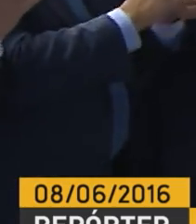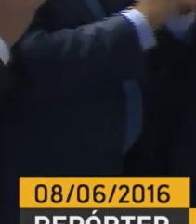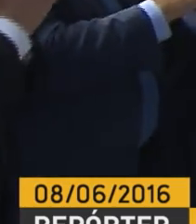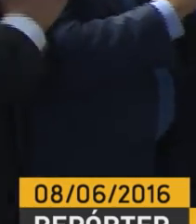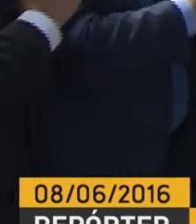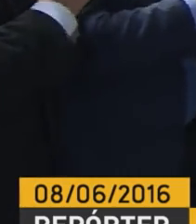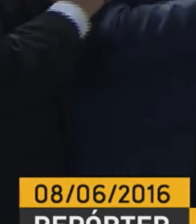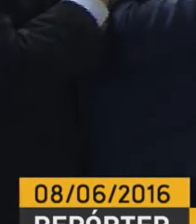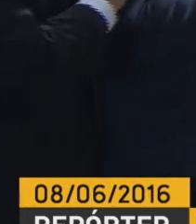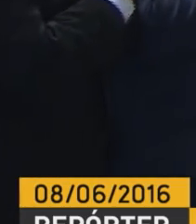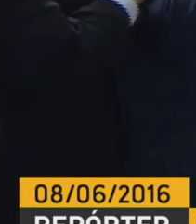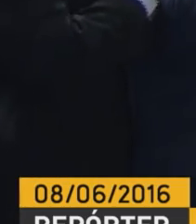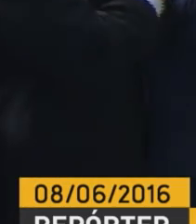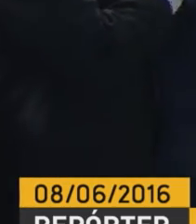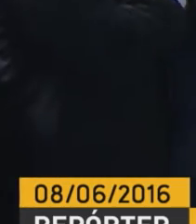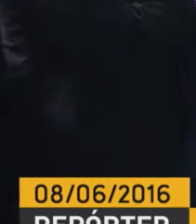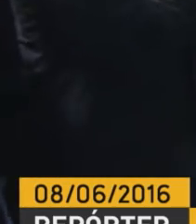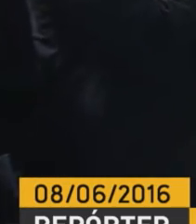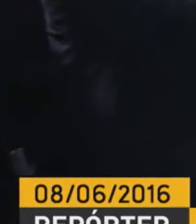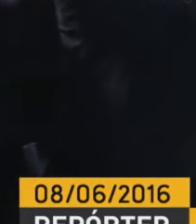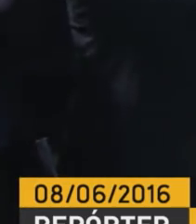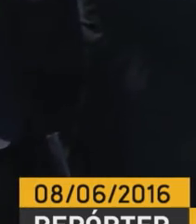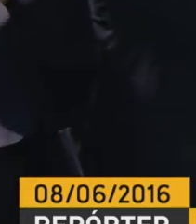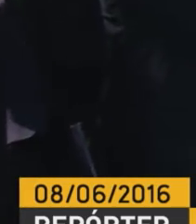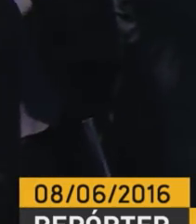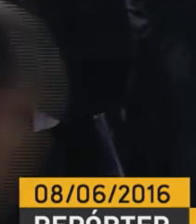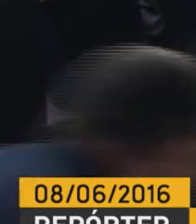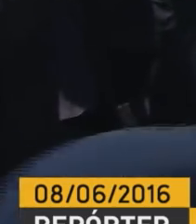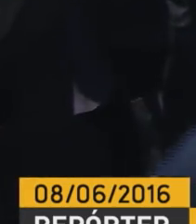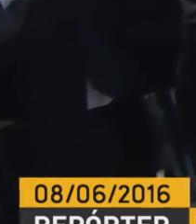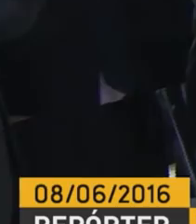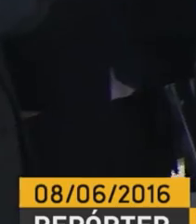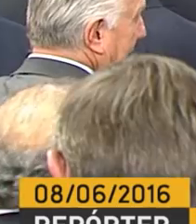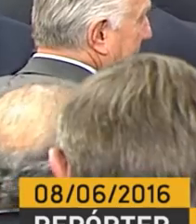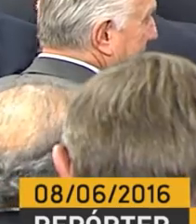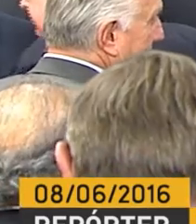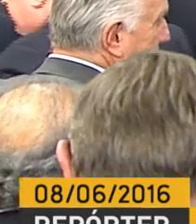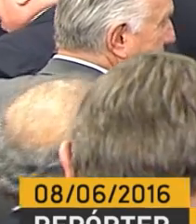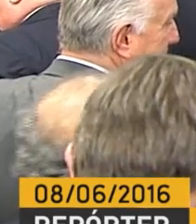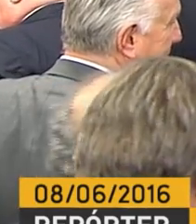obrigado senhoras e senhores está encerrado este